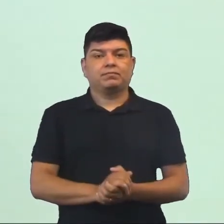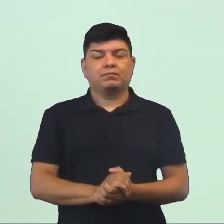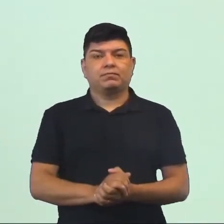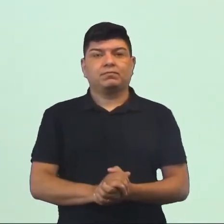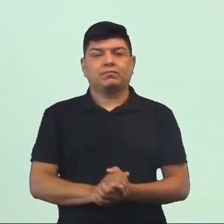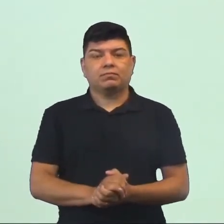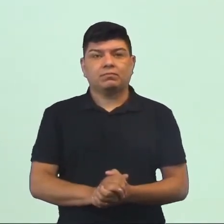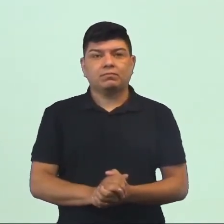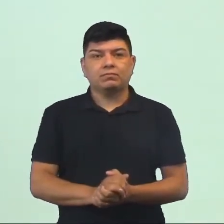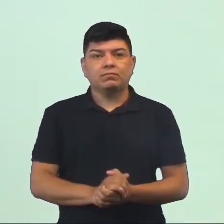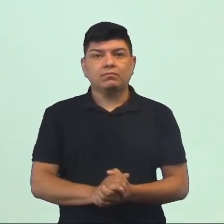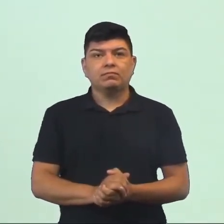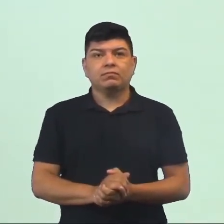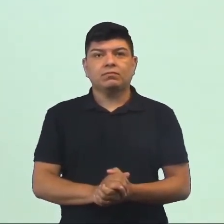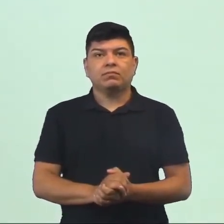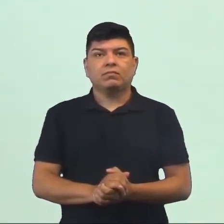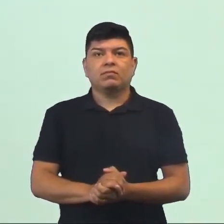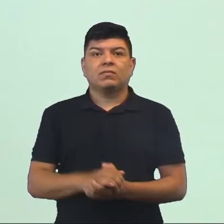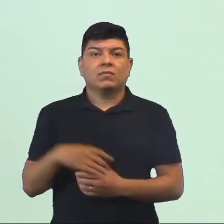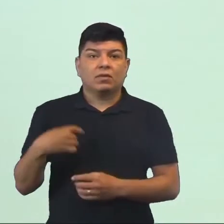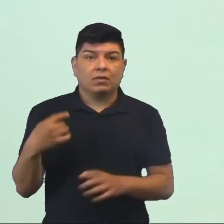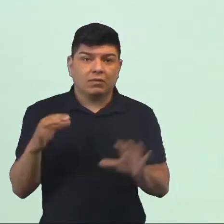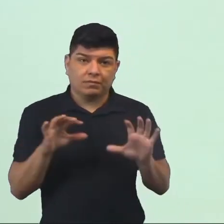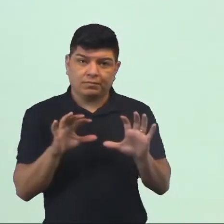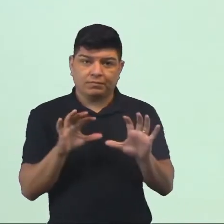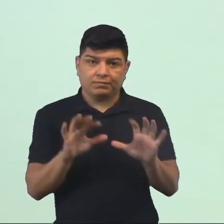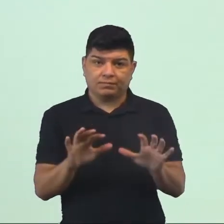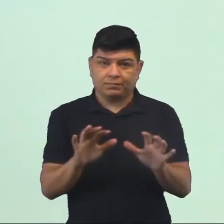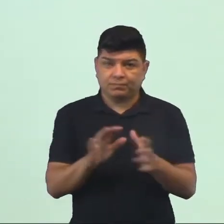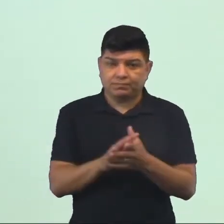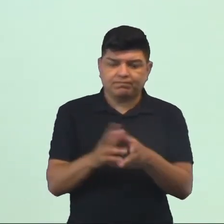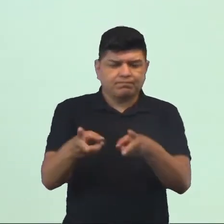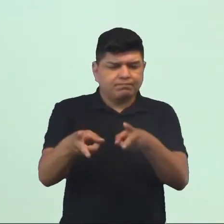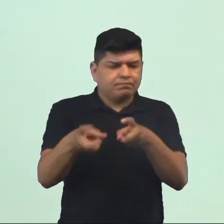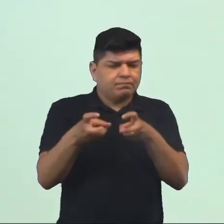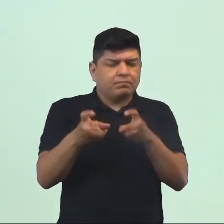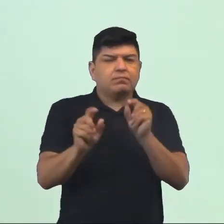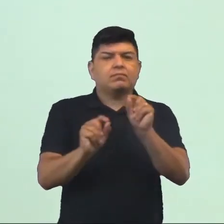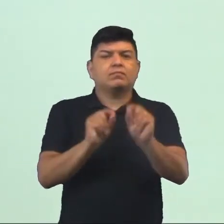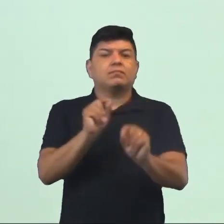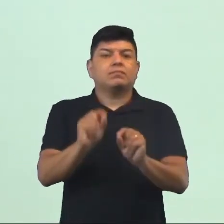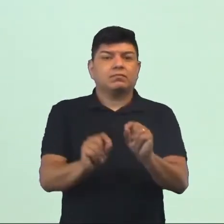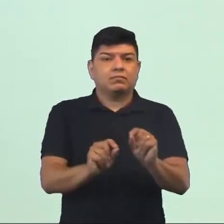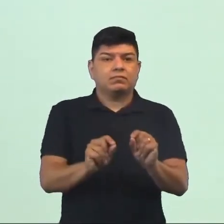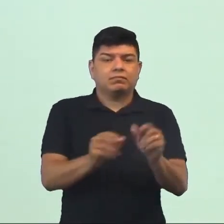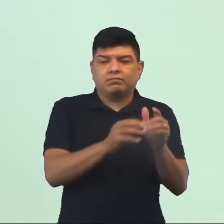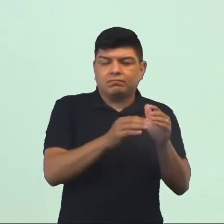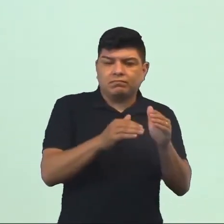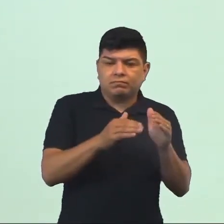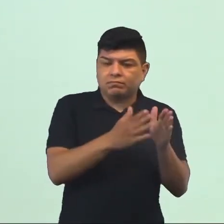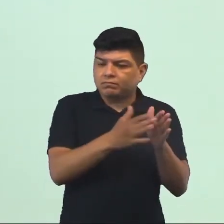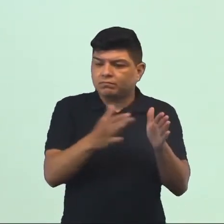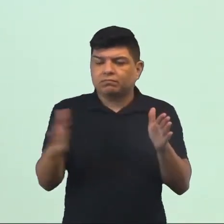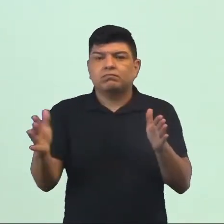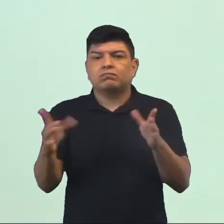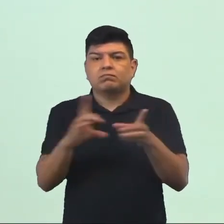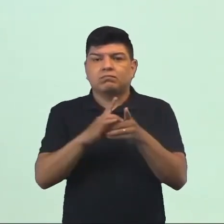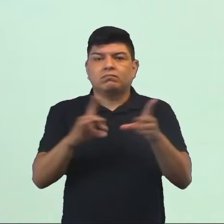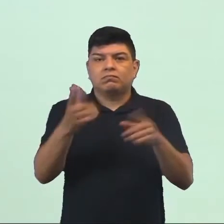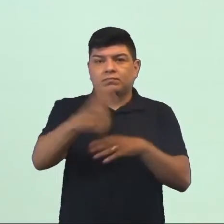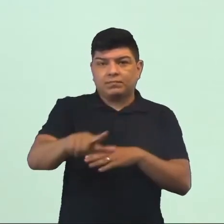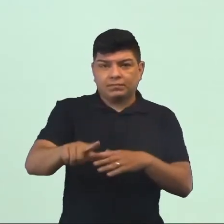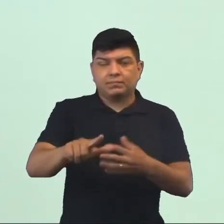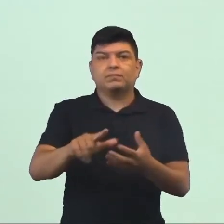Então, o que a gente acaba de perceber aí? Que esse processo de